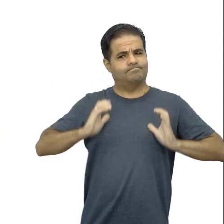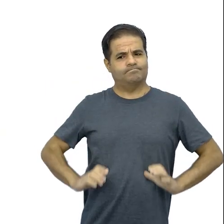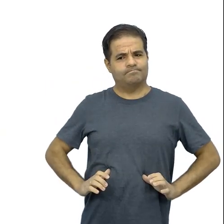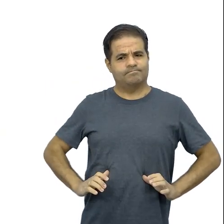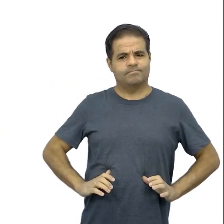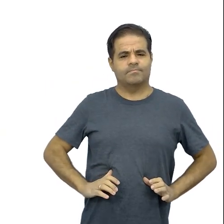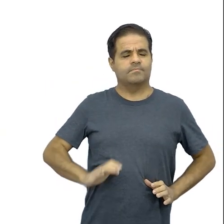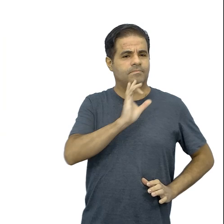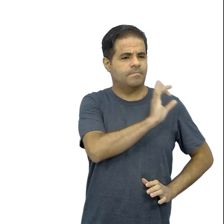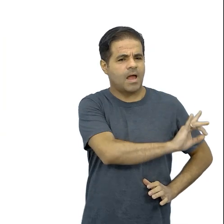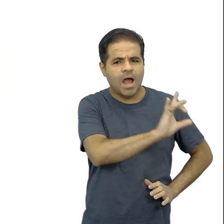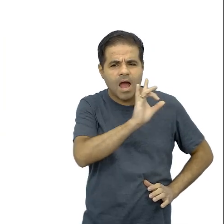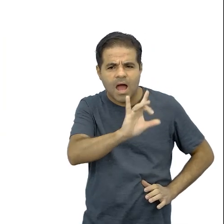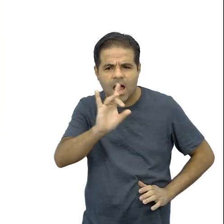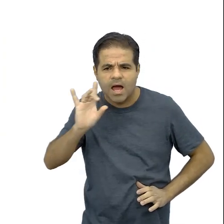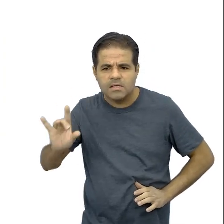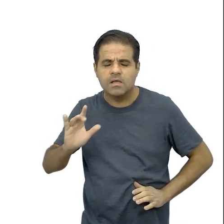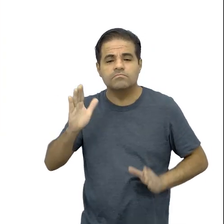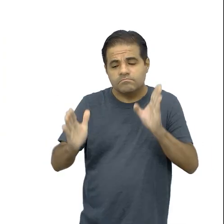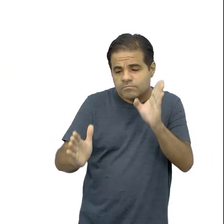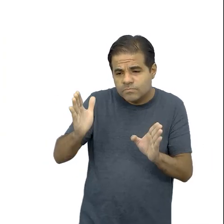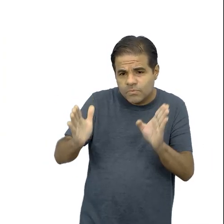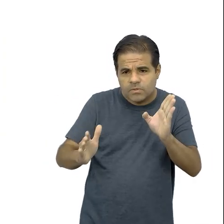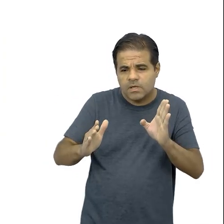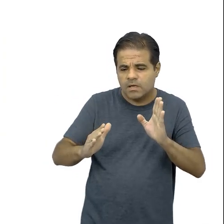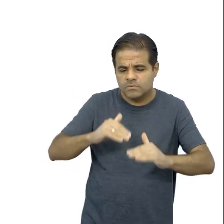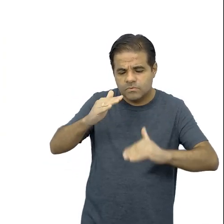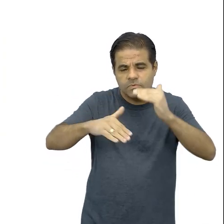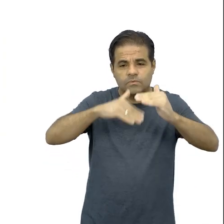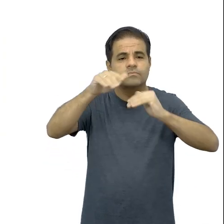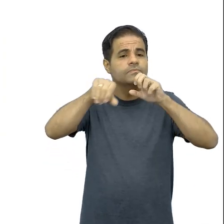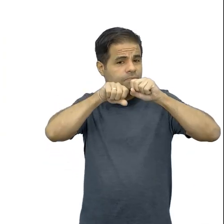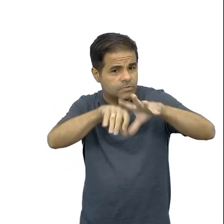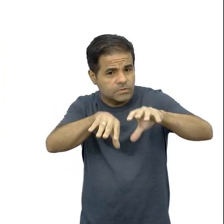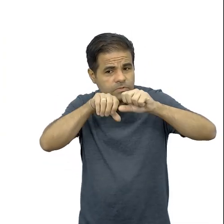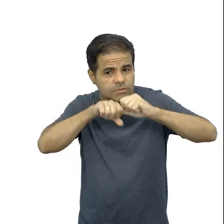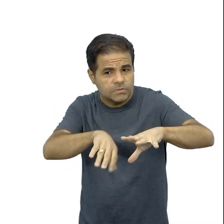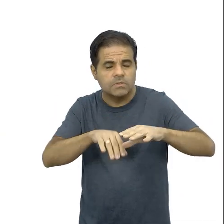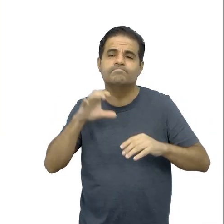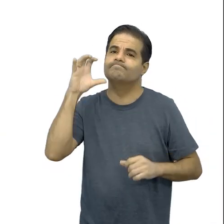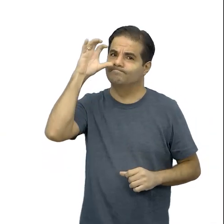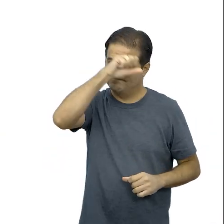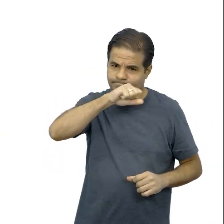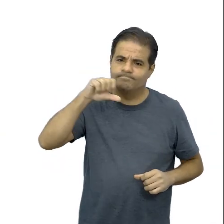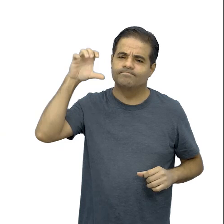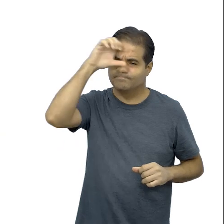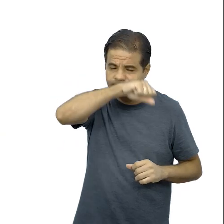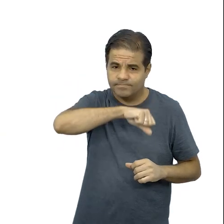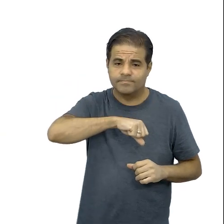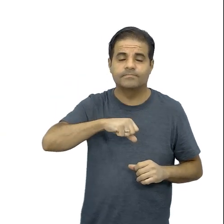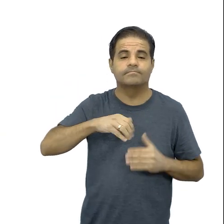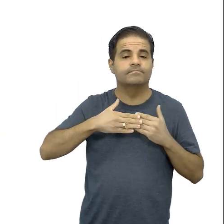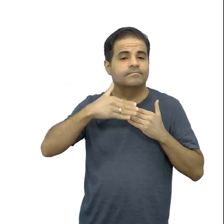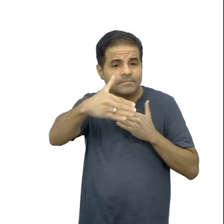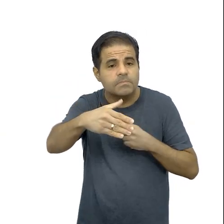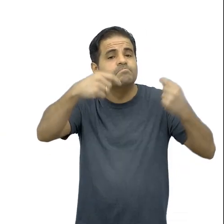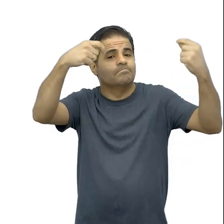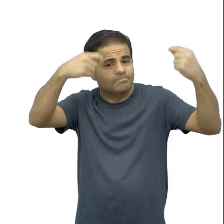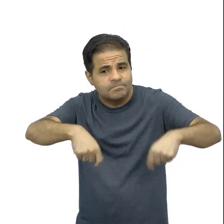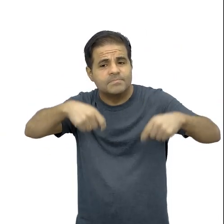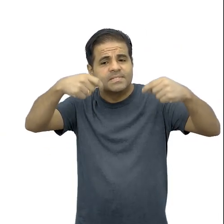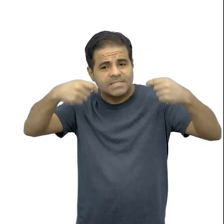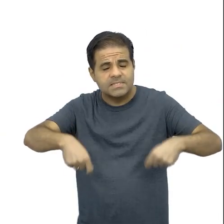de cada um desses agentes durante o processo de ensino ou de aprendizagem, ele